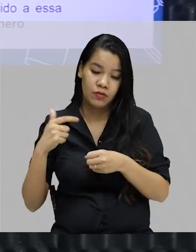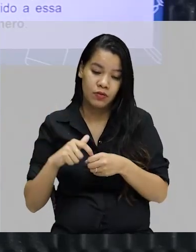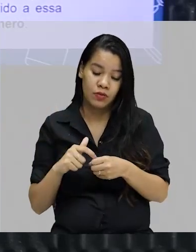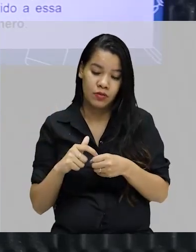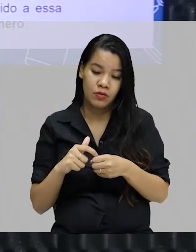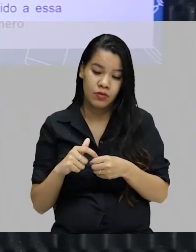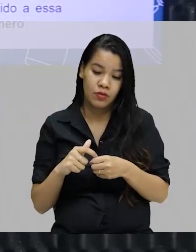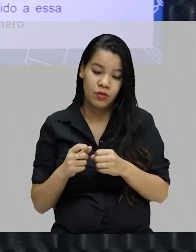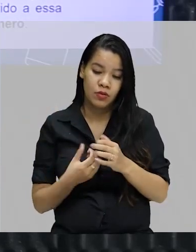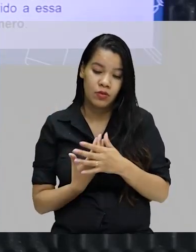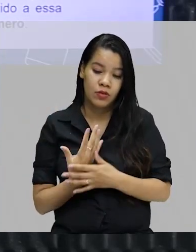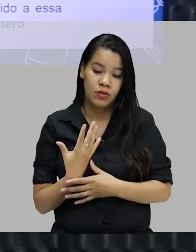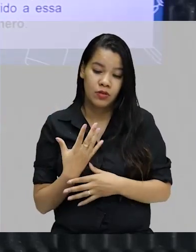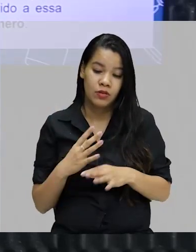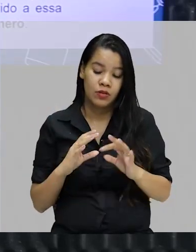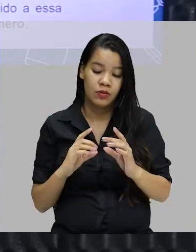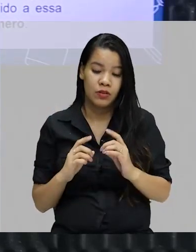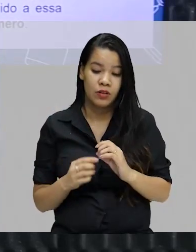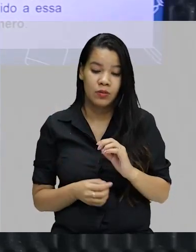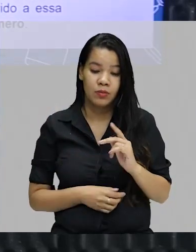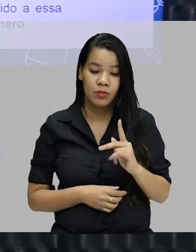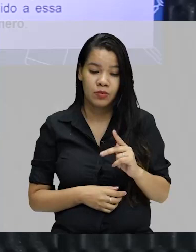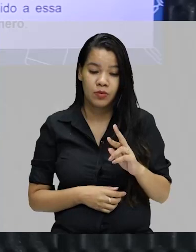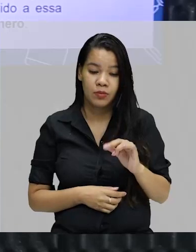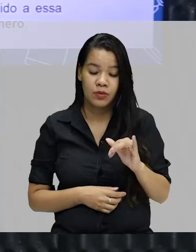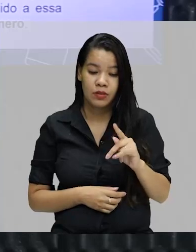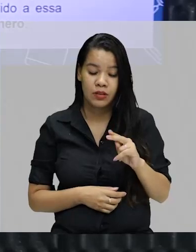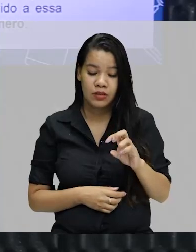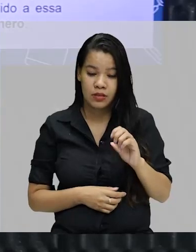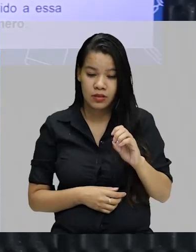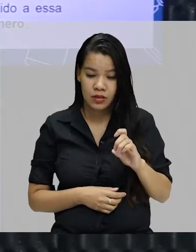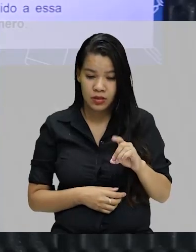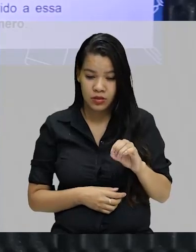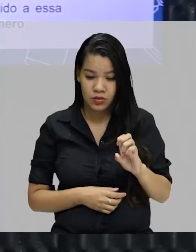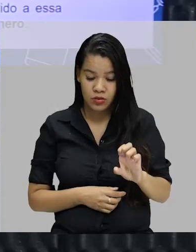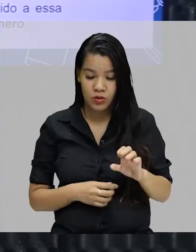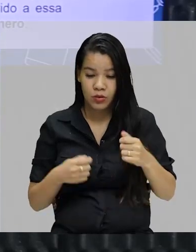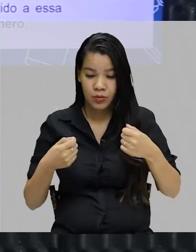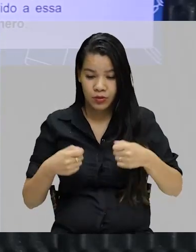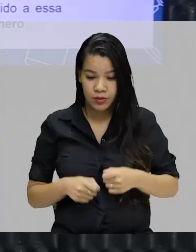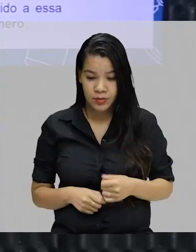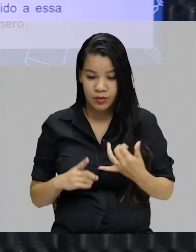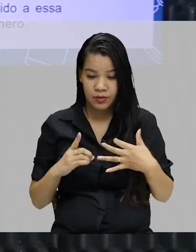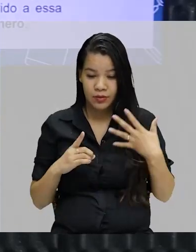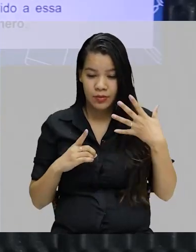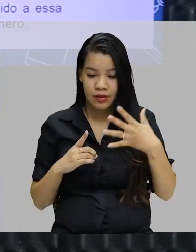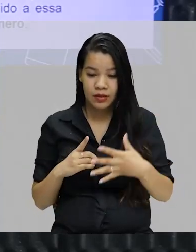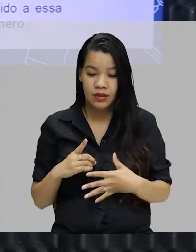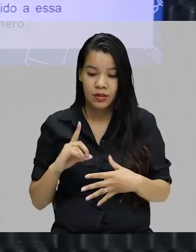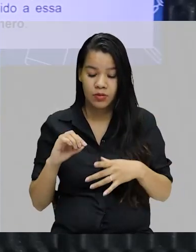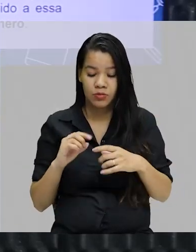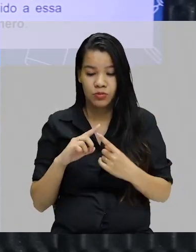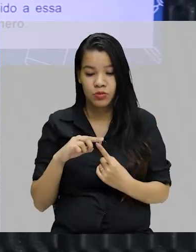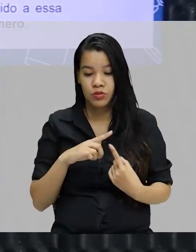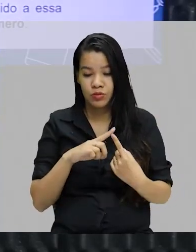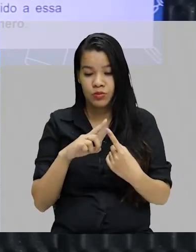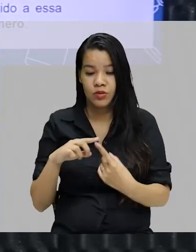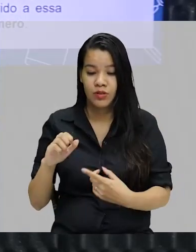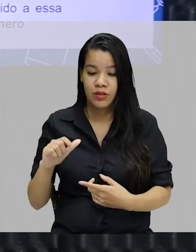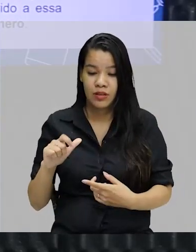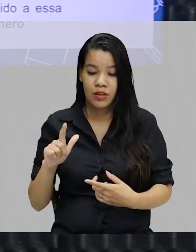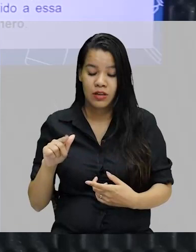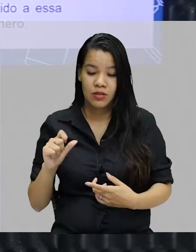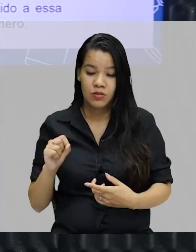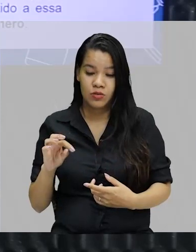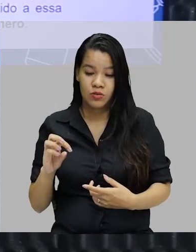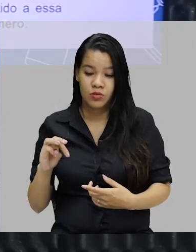original. Devido a essa propriedade, podemos dizer que a borracha é um tipo de elastômero, porque após